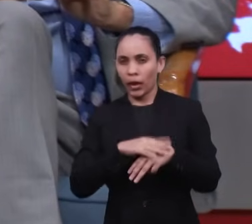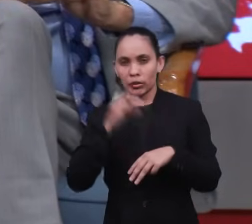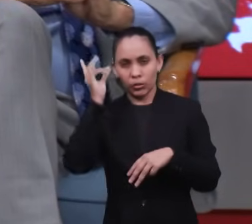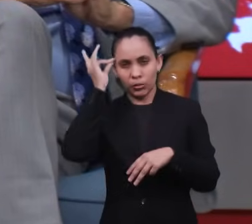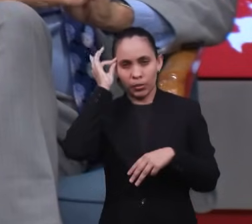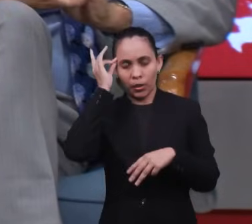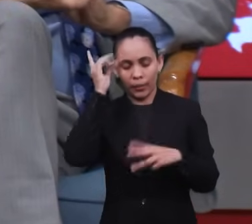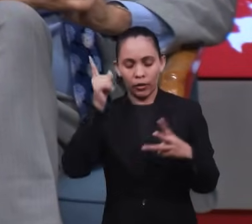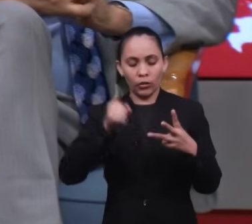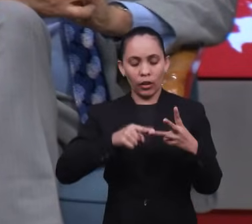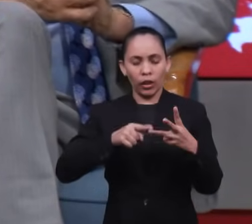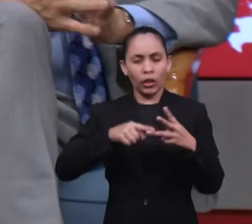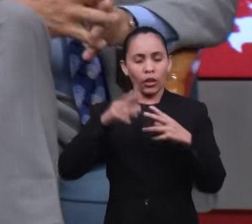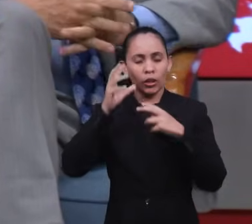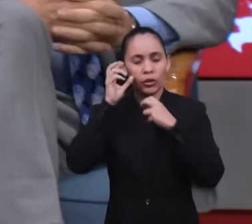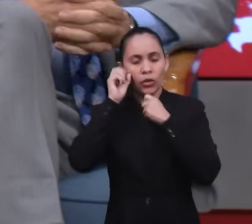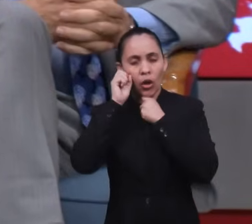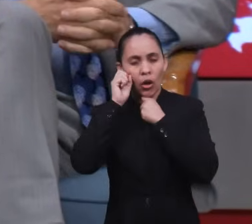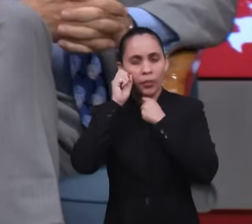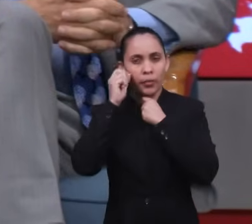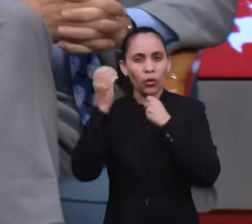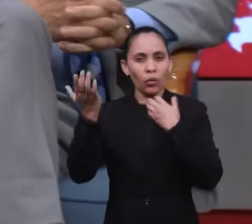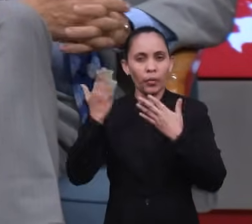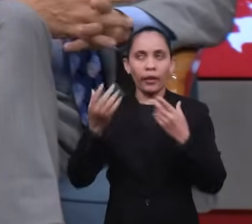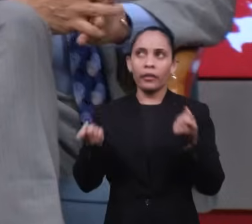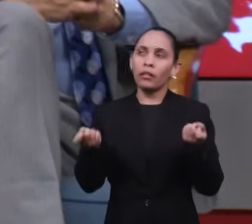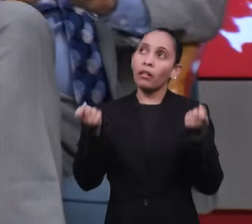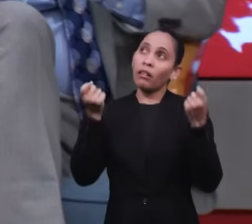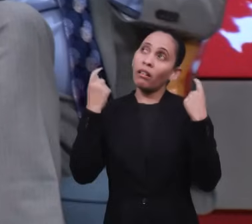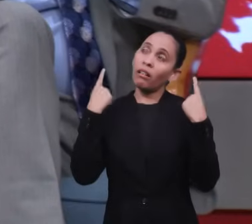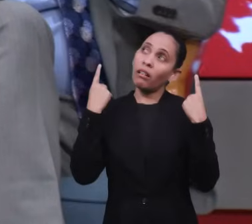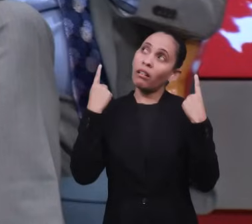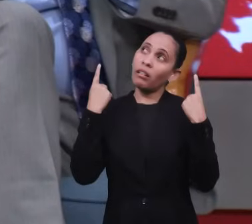está doente e aquele que dorme.